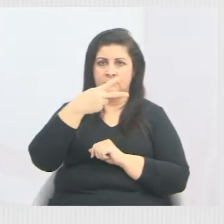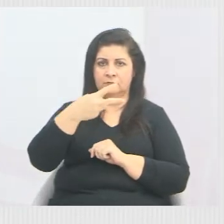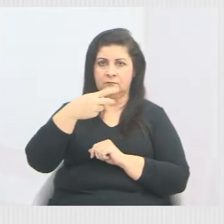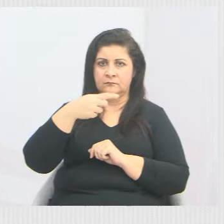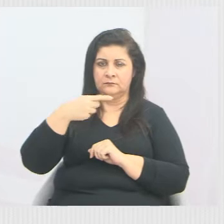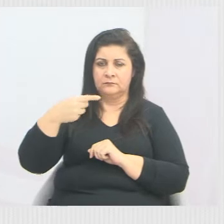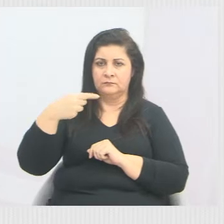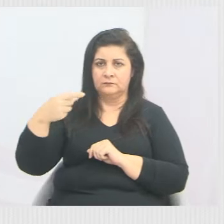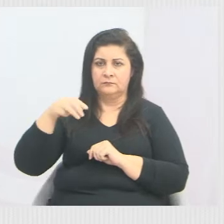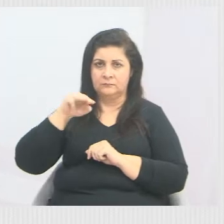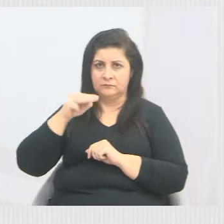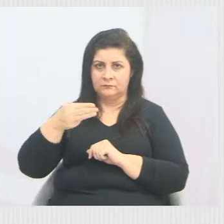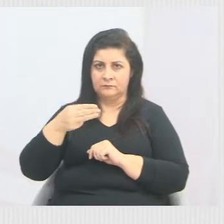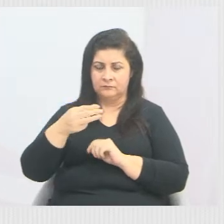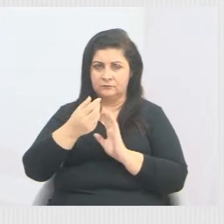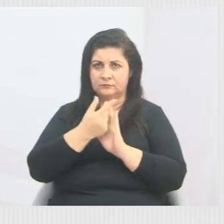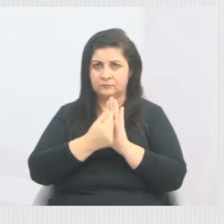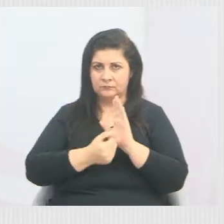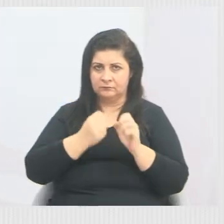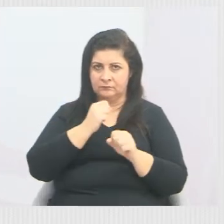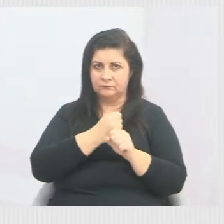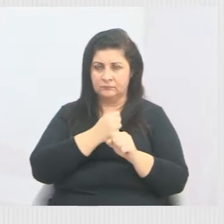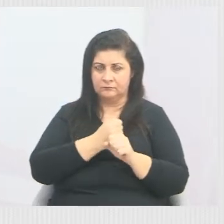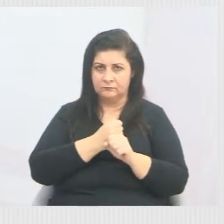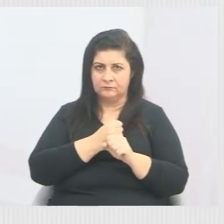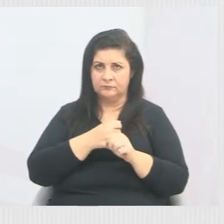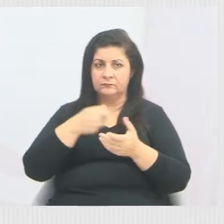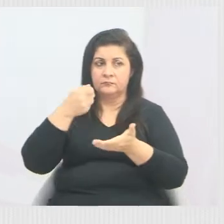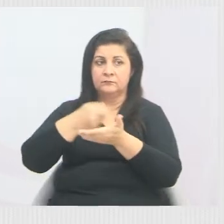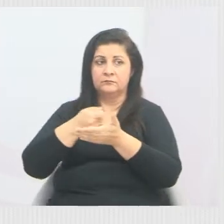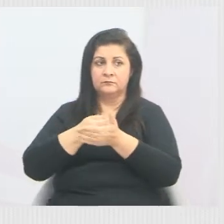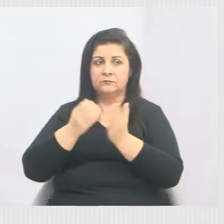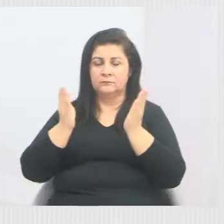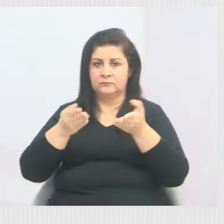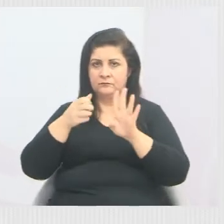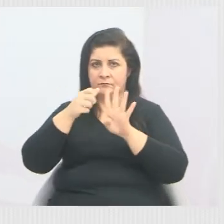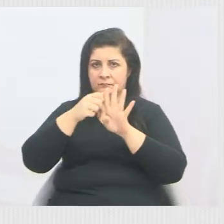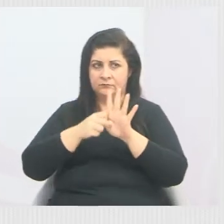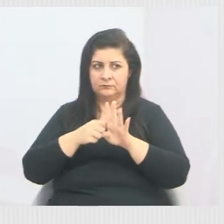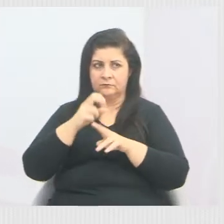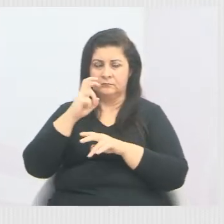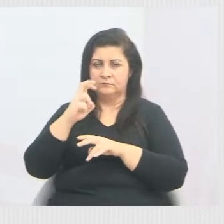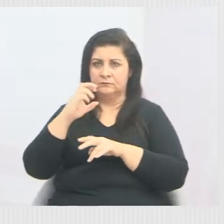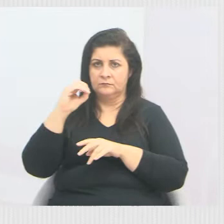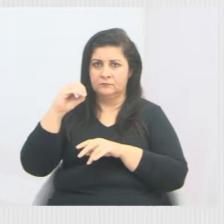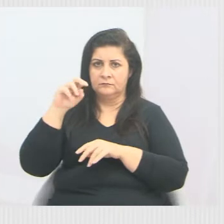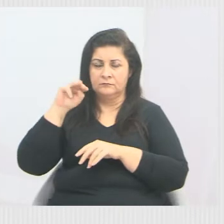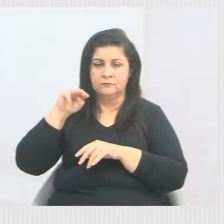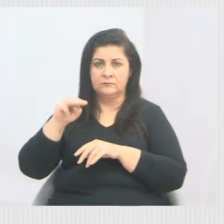211.907 a meta orçada, na qual se liquidou até o primeiro quadrimestre